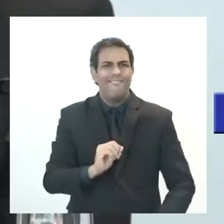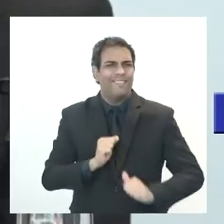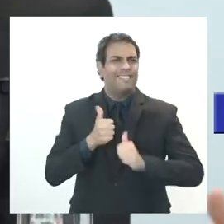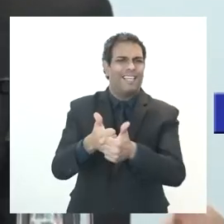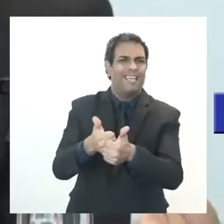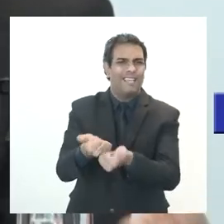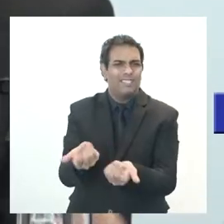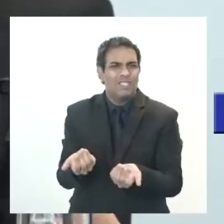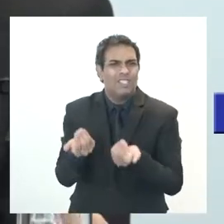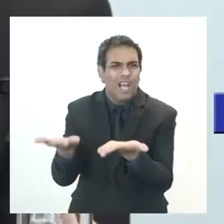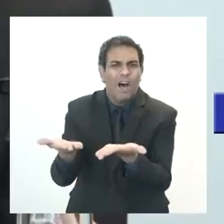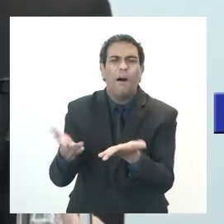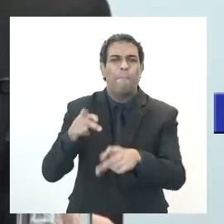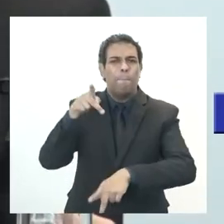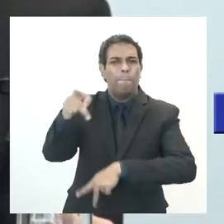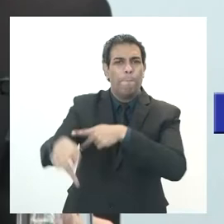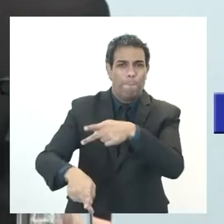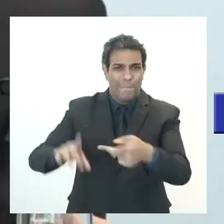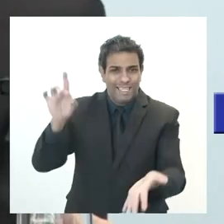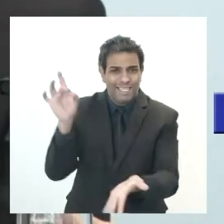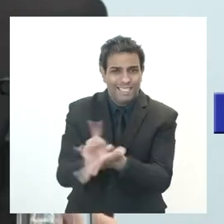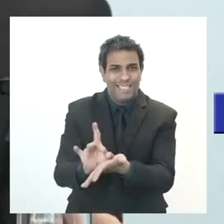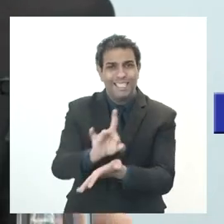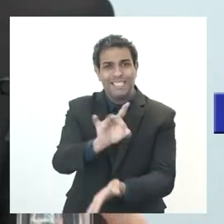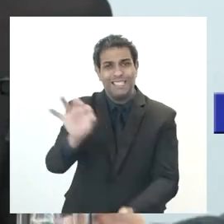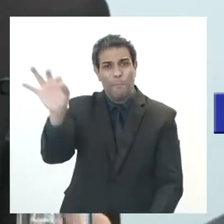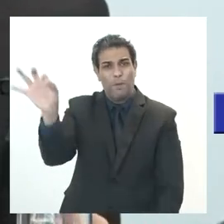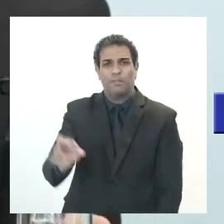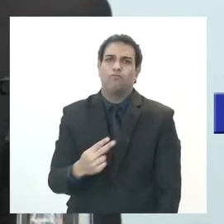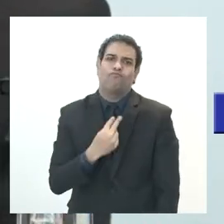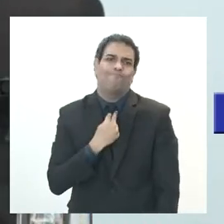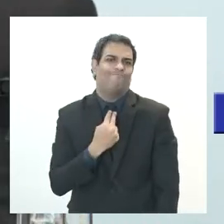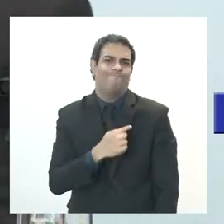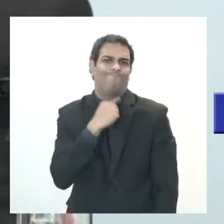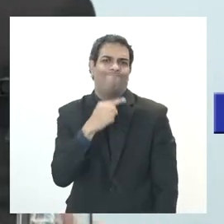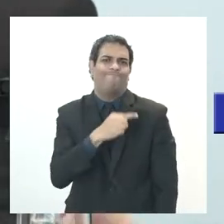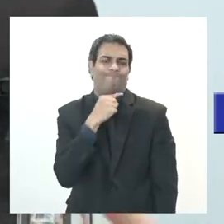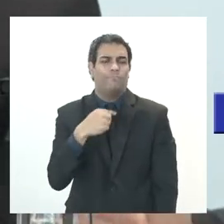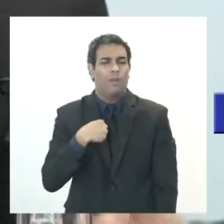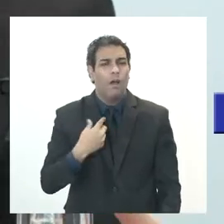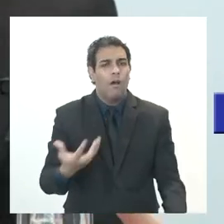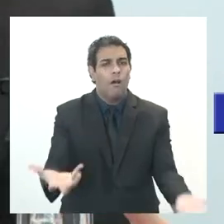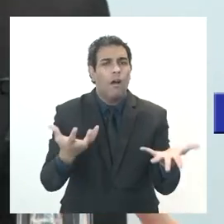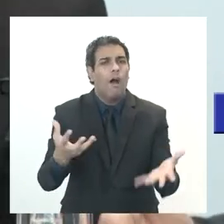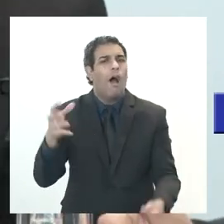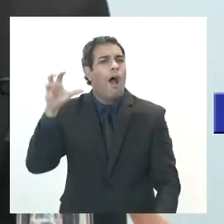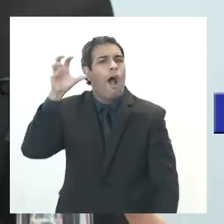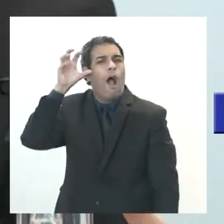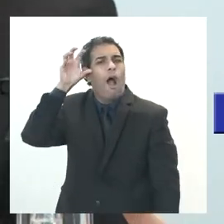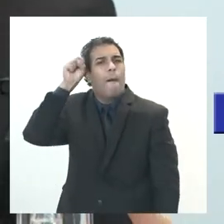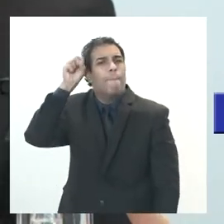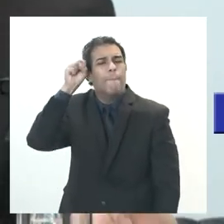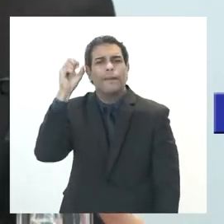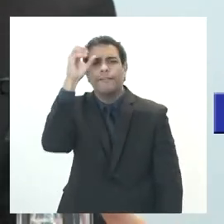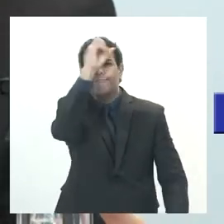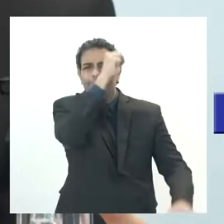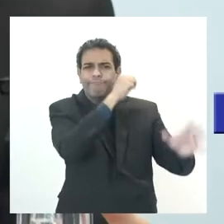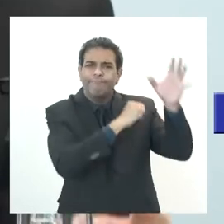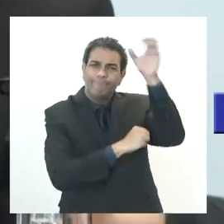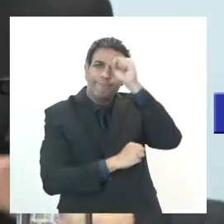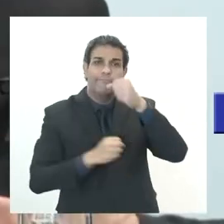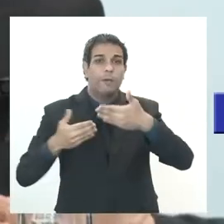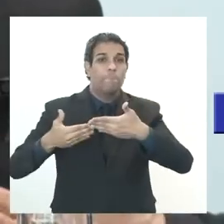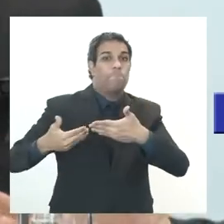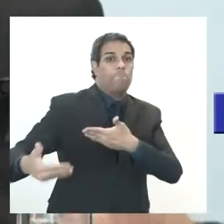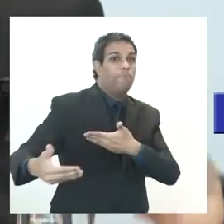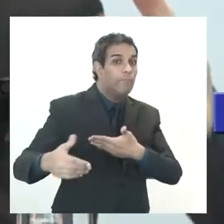pessoas eu vinha Esse seminário mais para ouvir mas também porque os reflexos que nós teremos